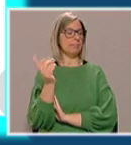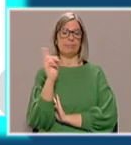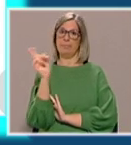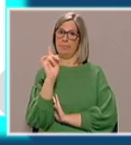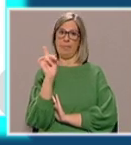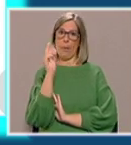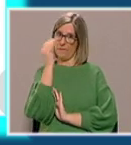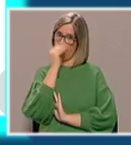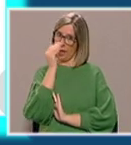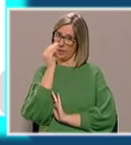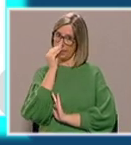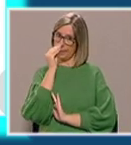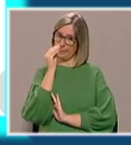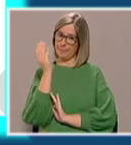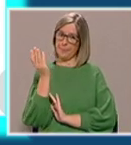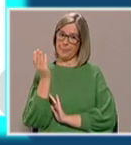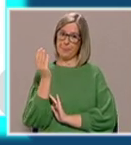falsa. Pois bem,